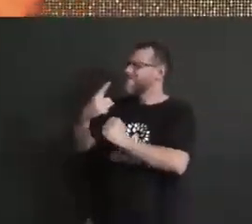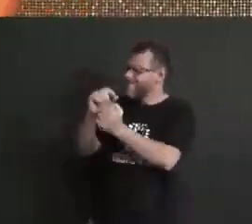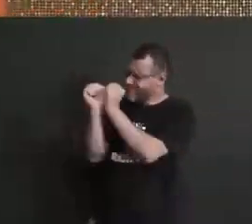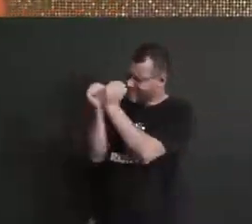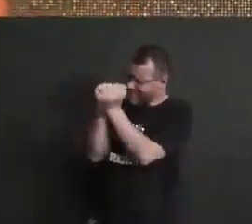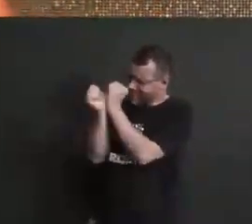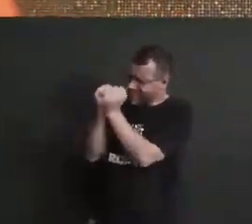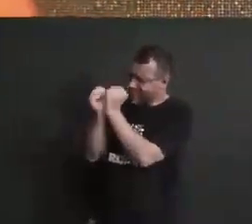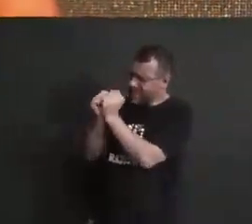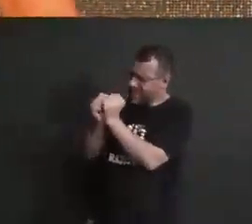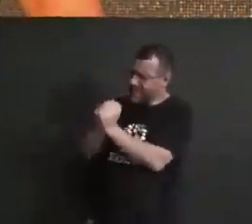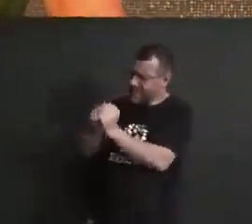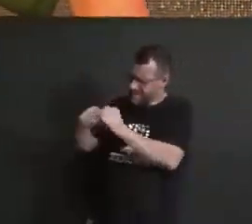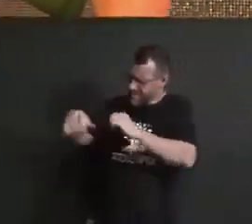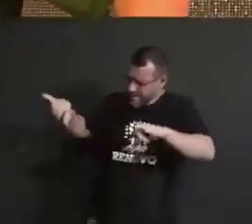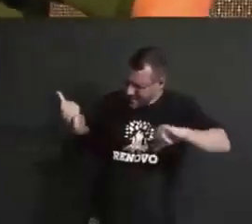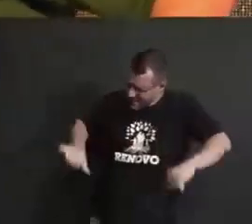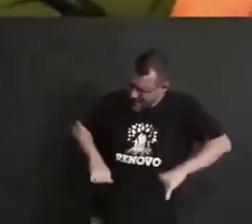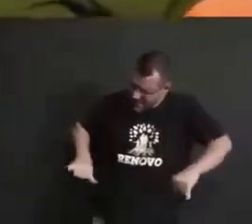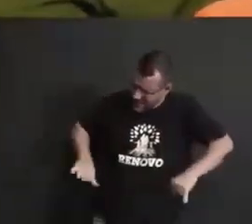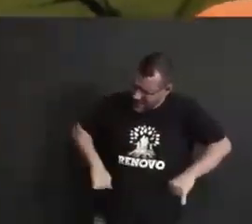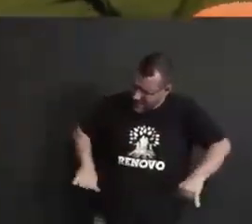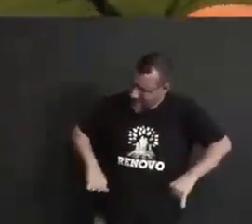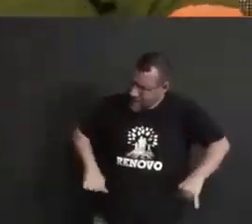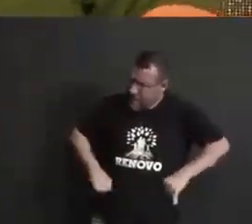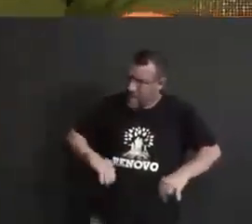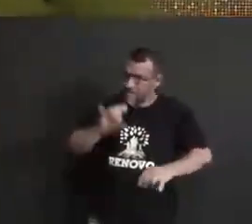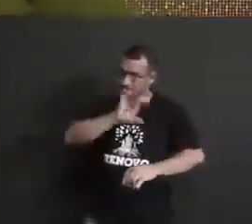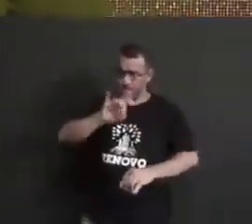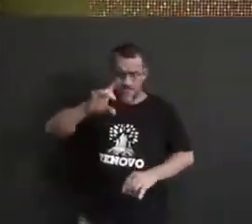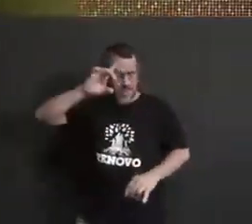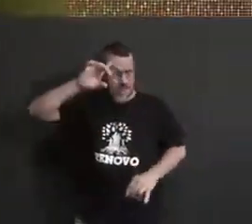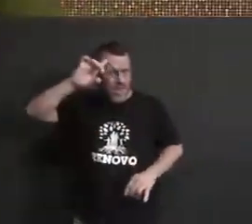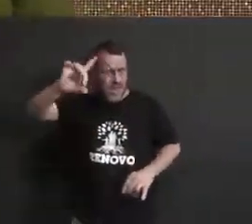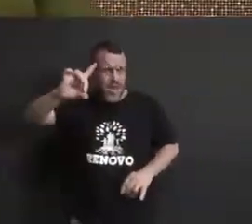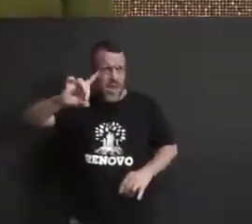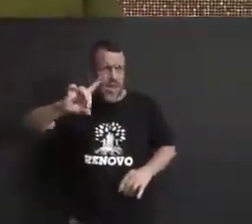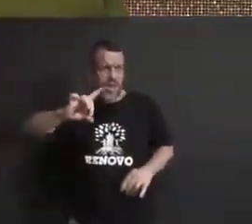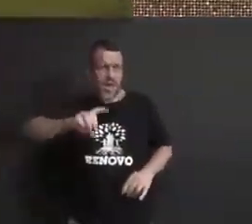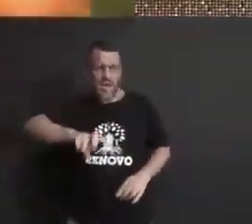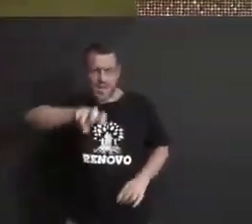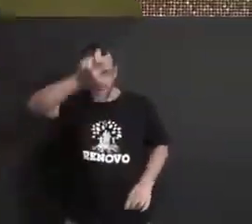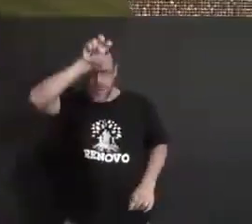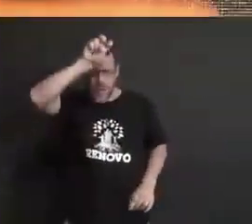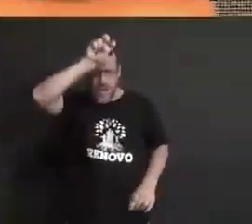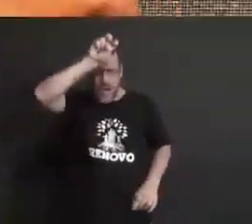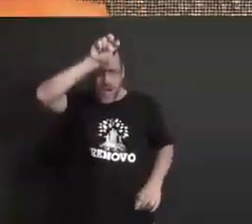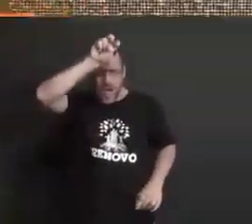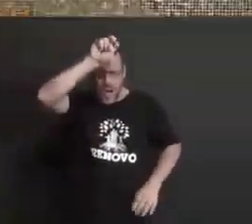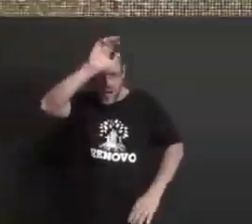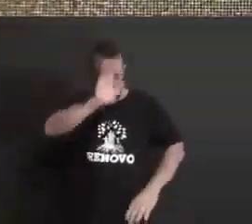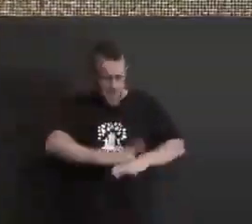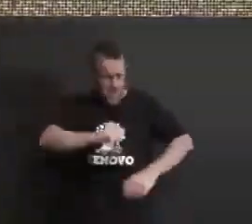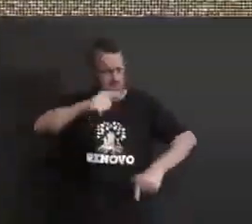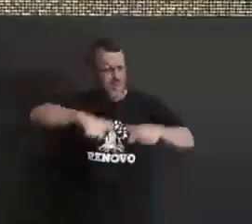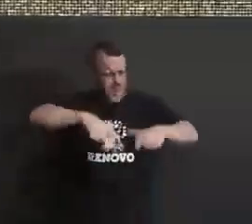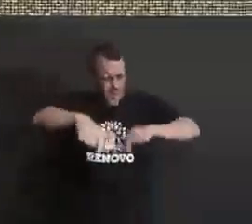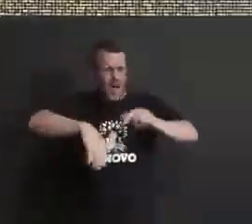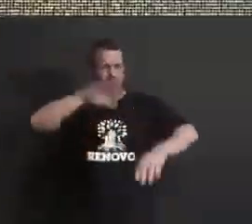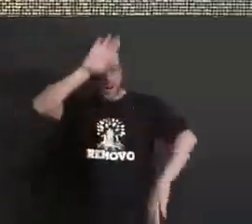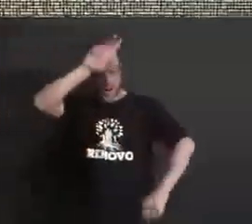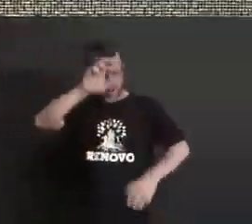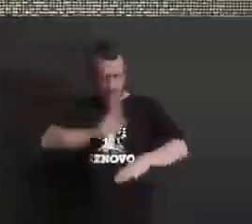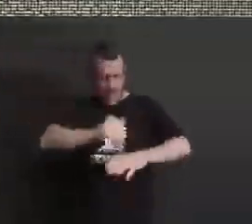povo que estava quebrando pedra, era um povo que a cada dia o faraó aumentava a carga de trabalho neles.